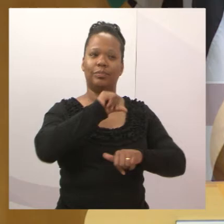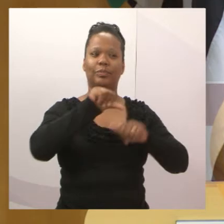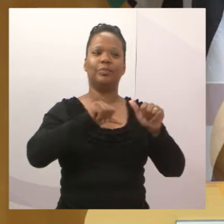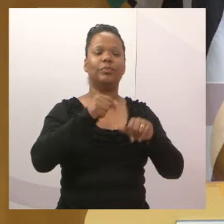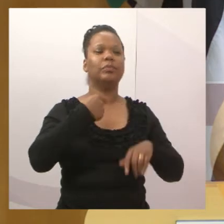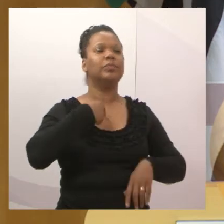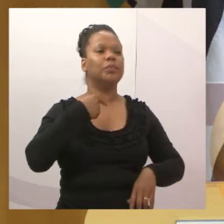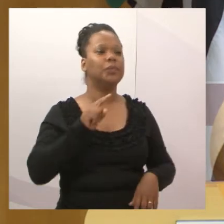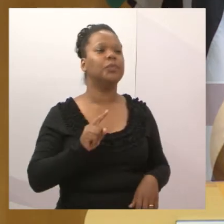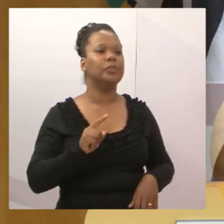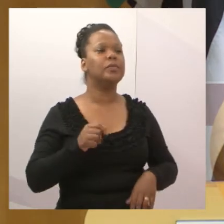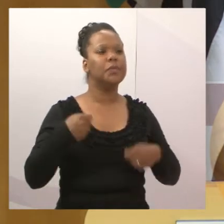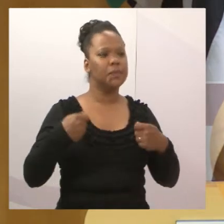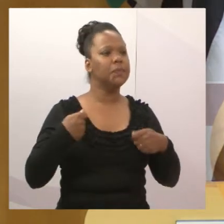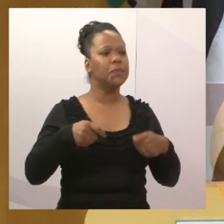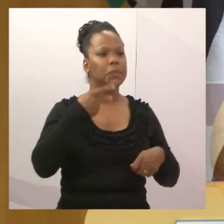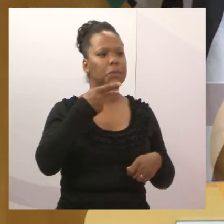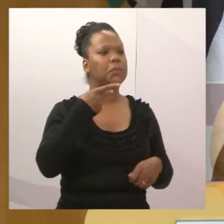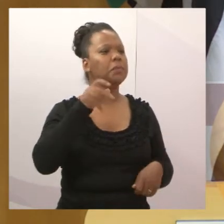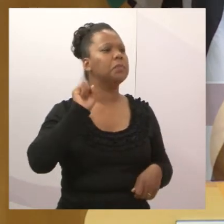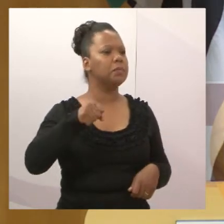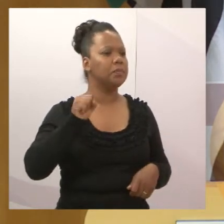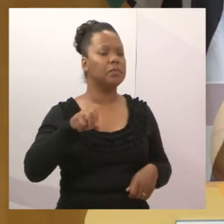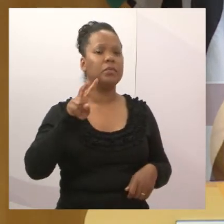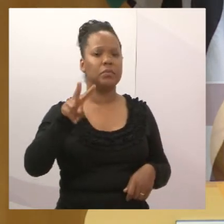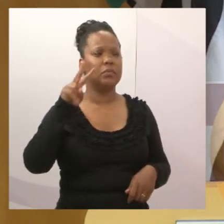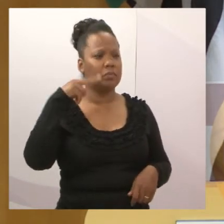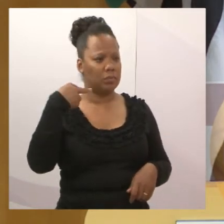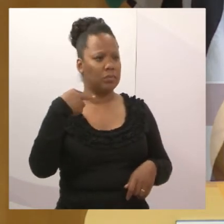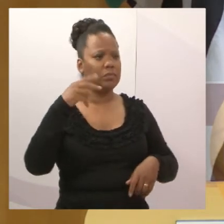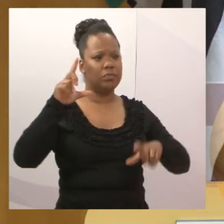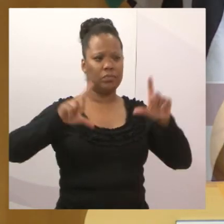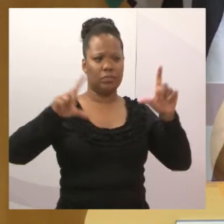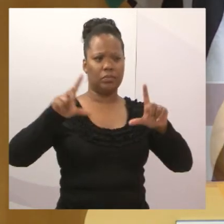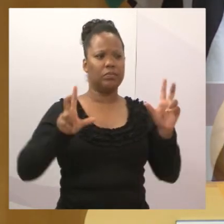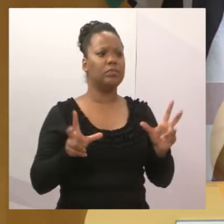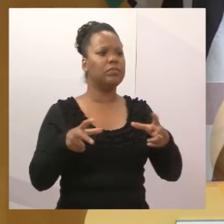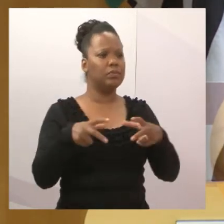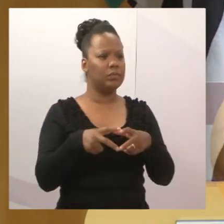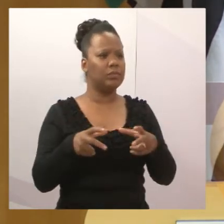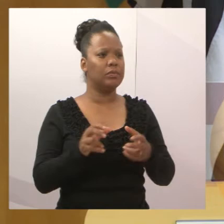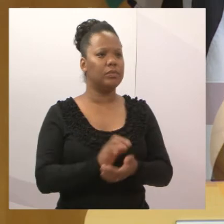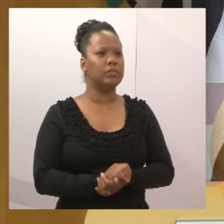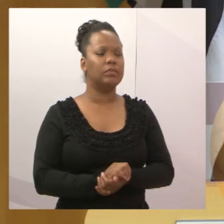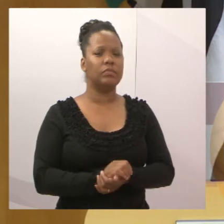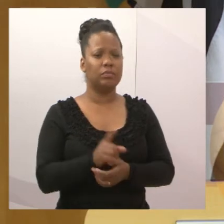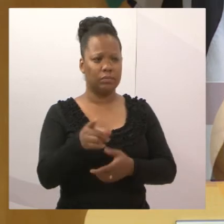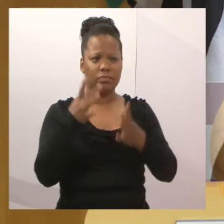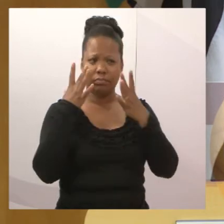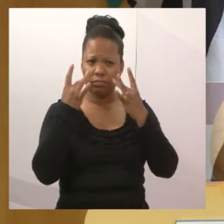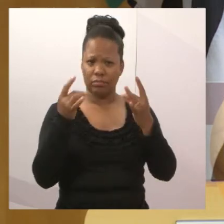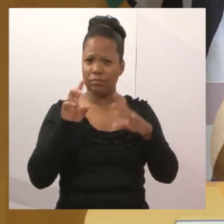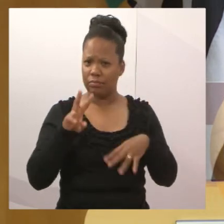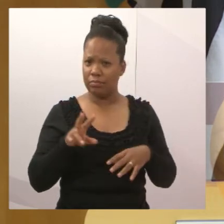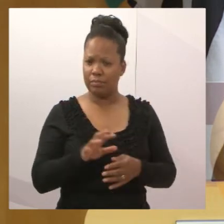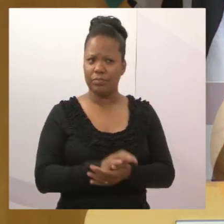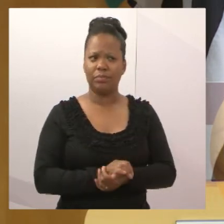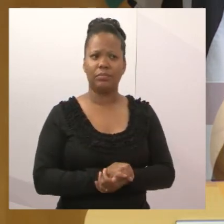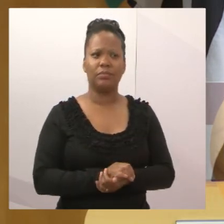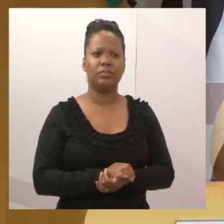falar. Veja, você que está nos assistindo agora na sessão de câmara, preste bem atenção.